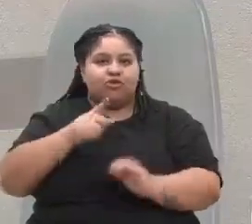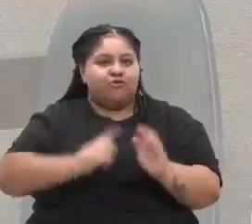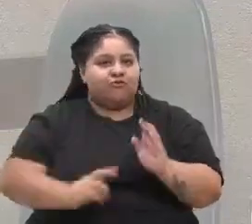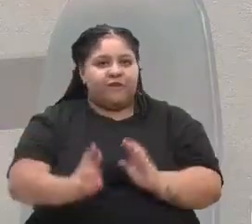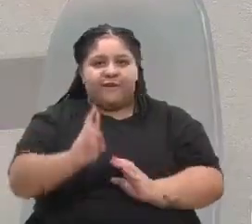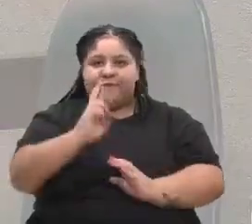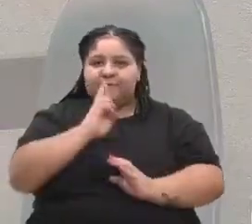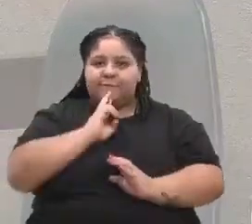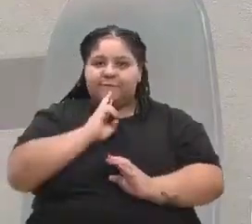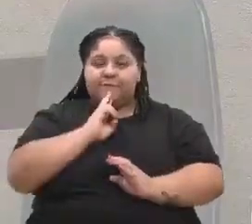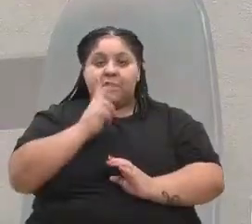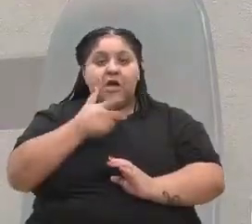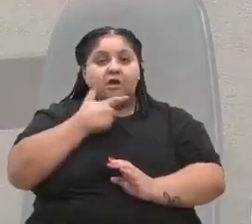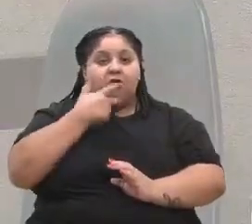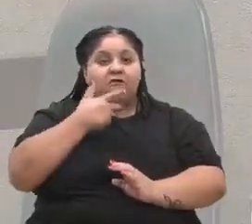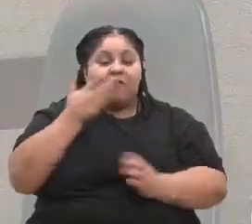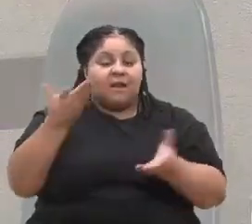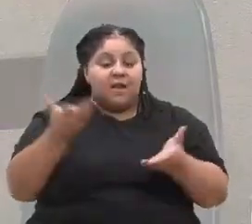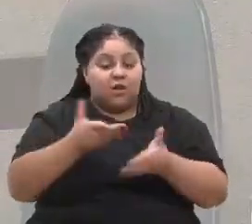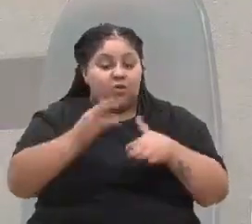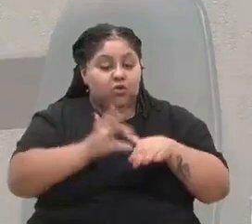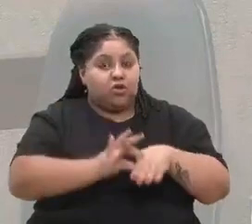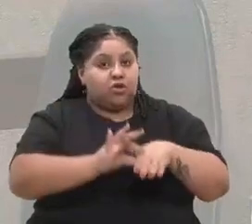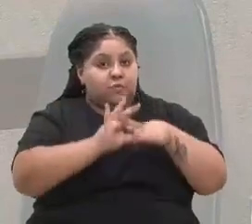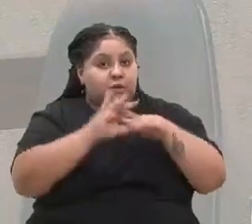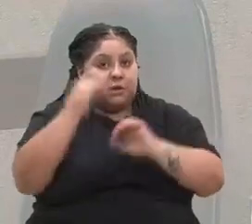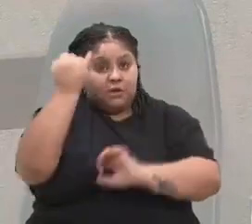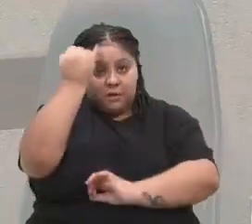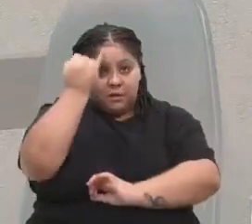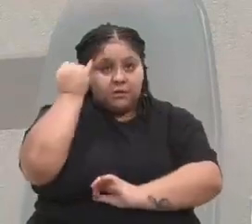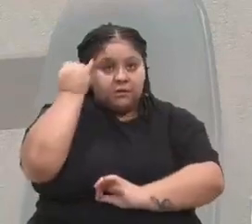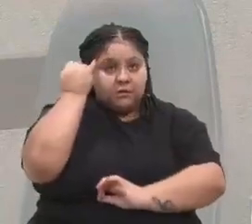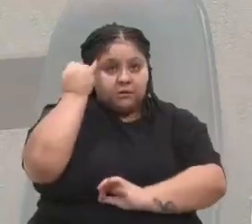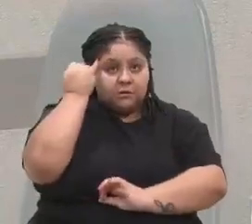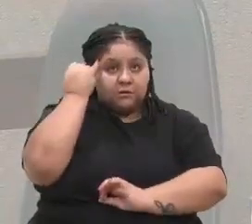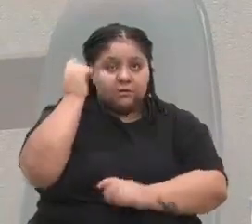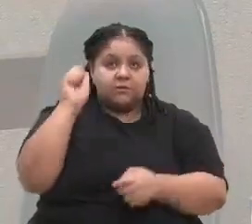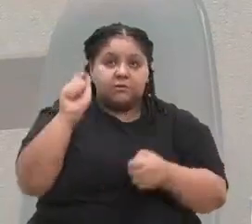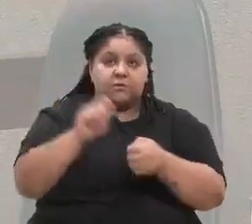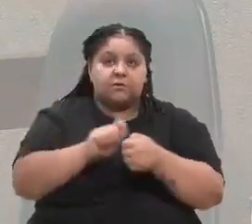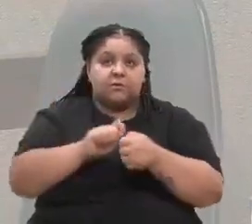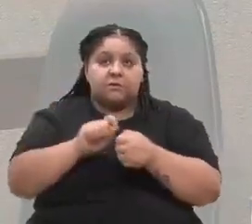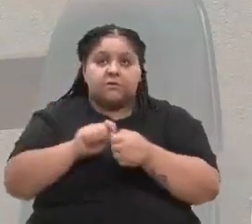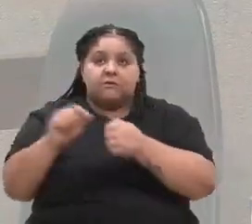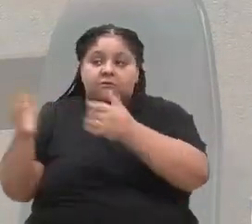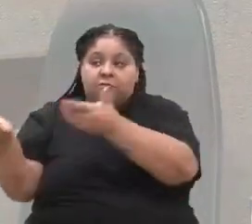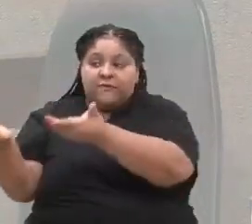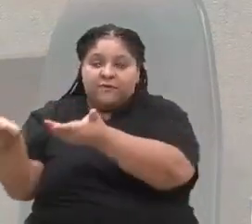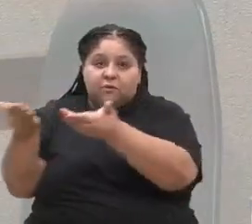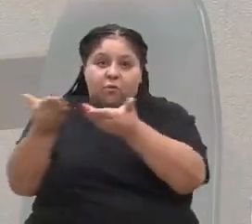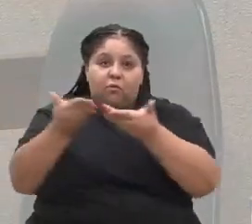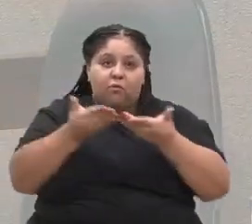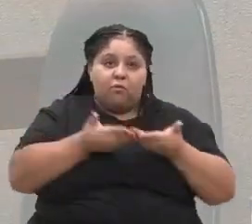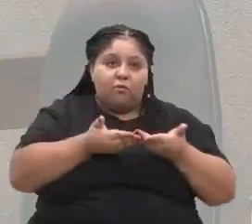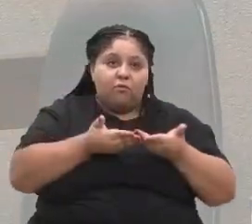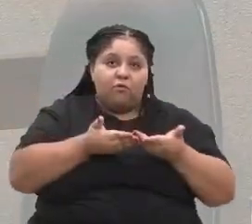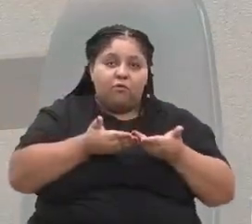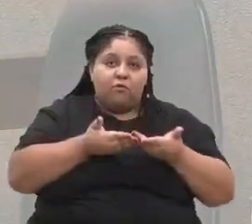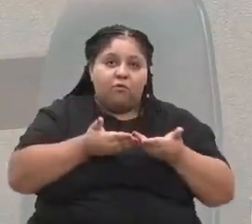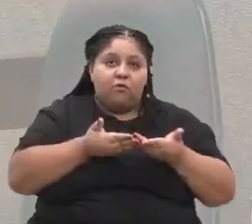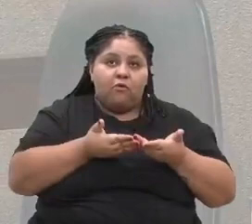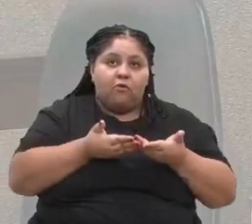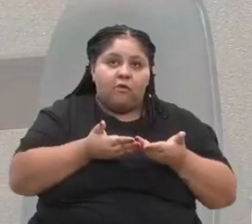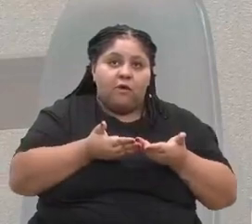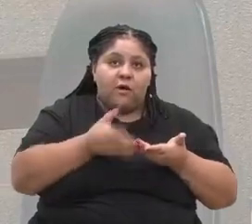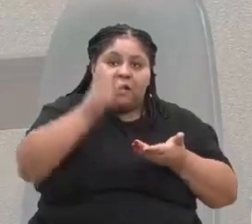manhã com o meu líder, Zé D'Ambrós, para fazer um convite que viessem essas pessoas dar